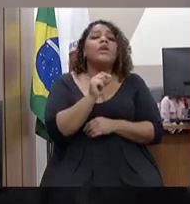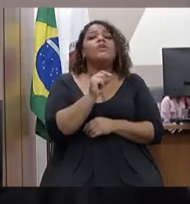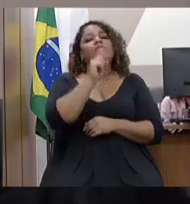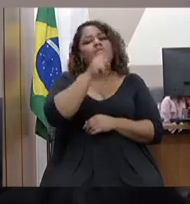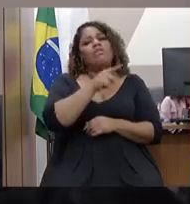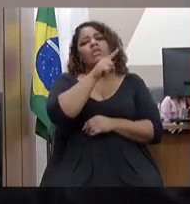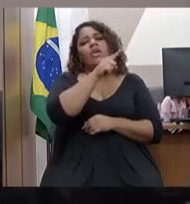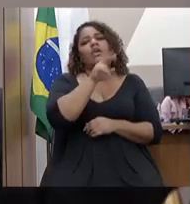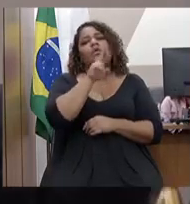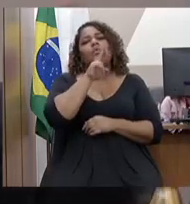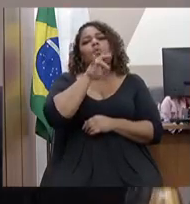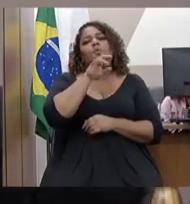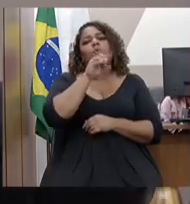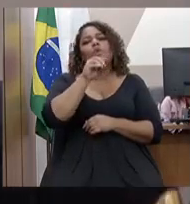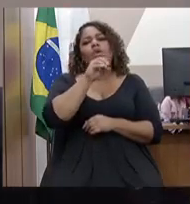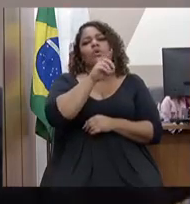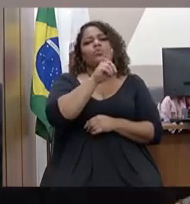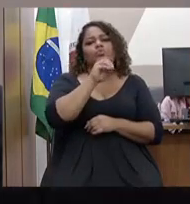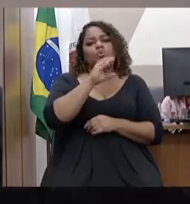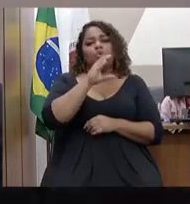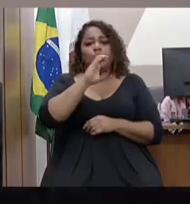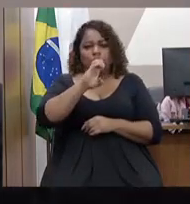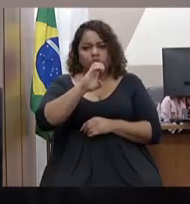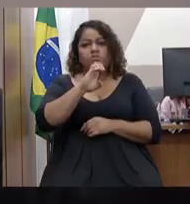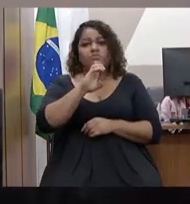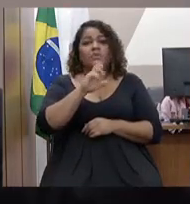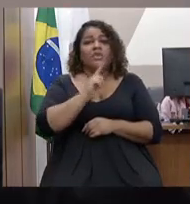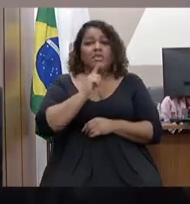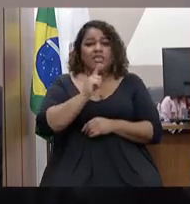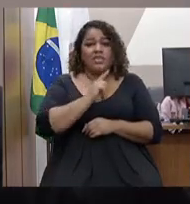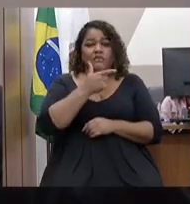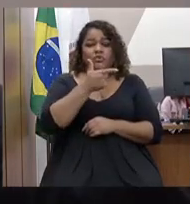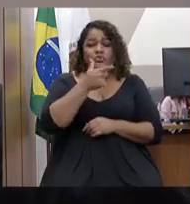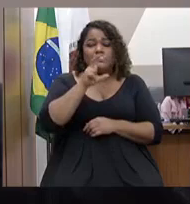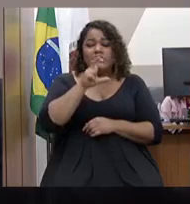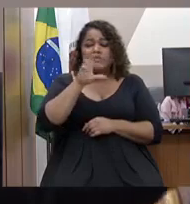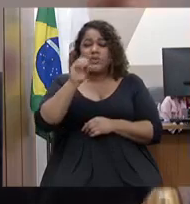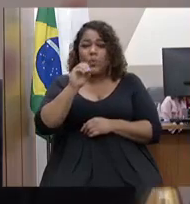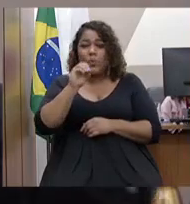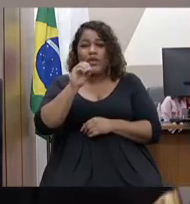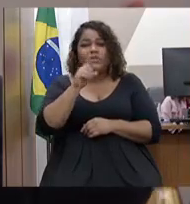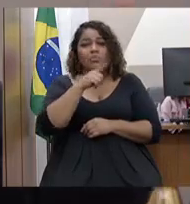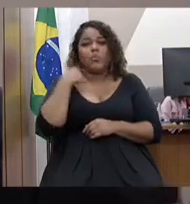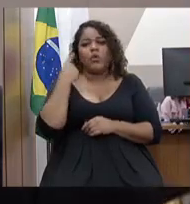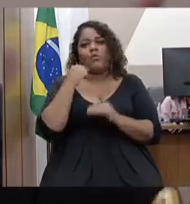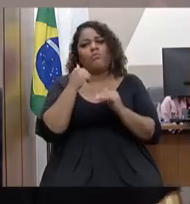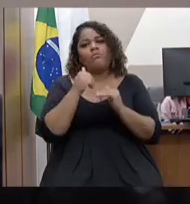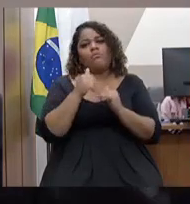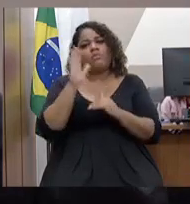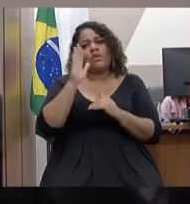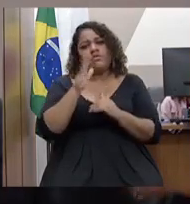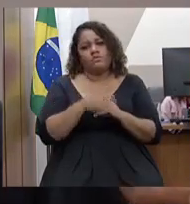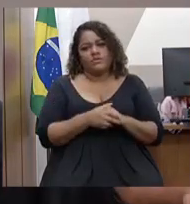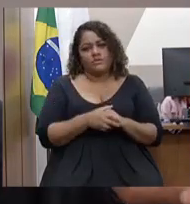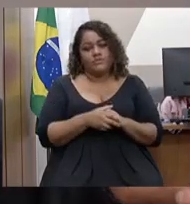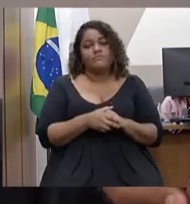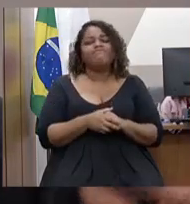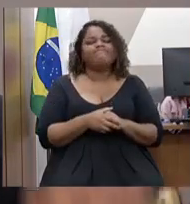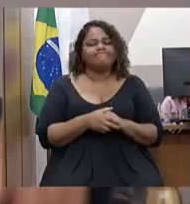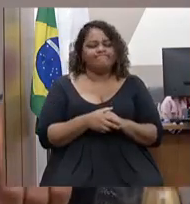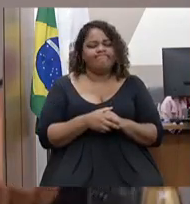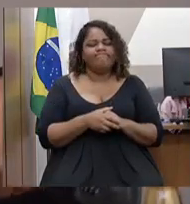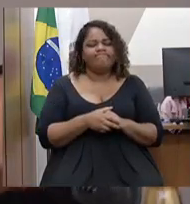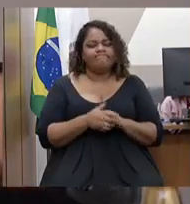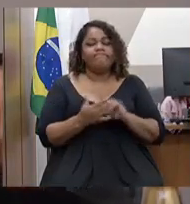Doce o mais de 250 mortos um dos maiores acidentes da história do Brasil